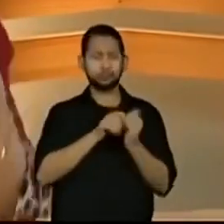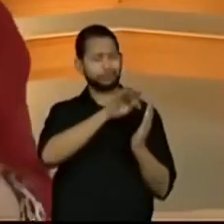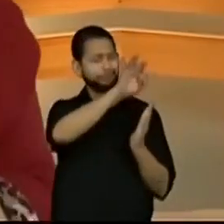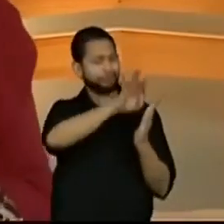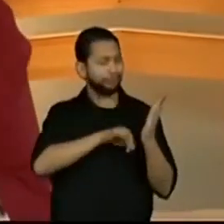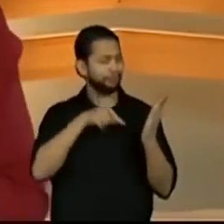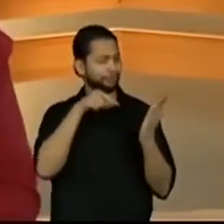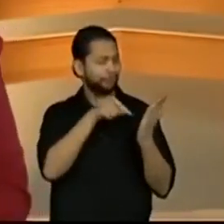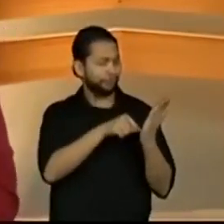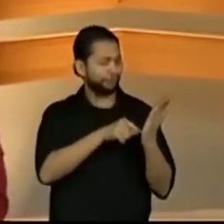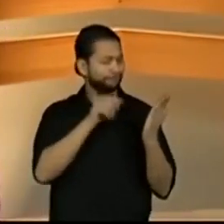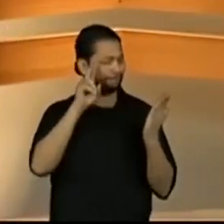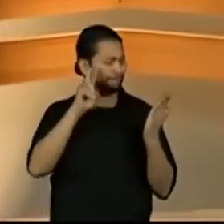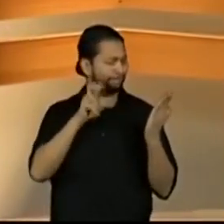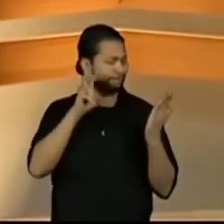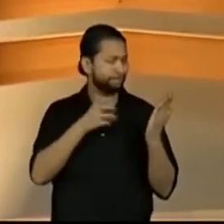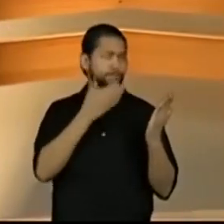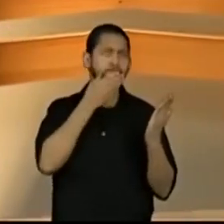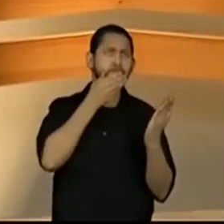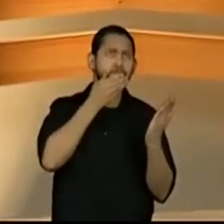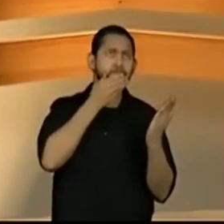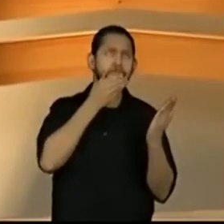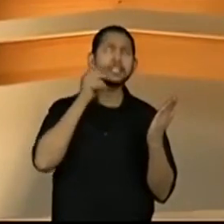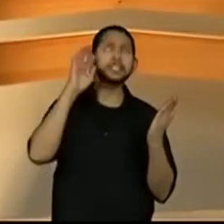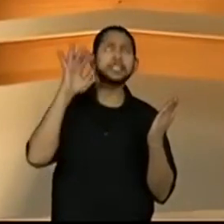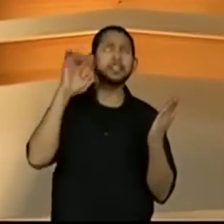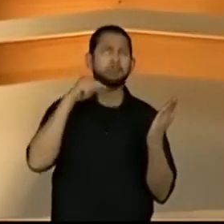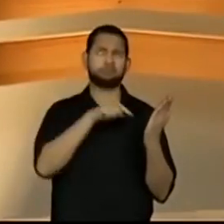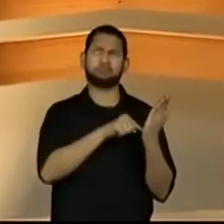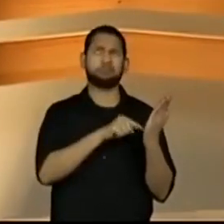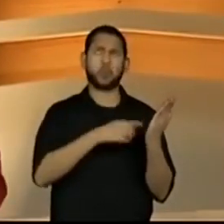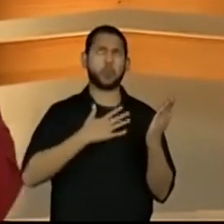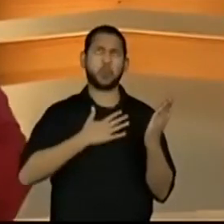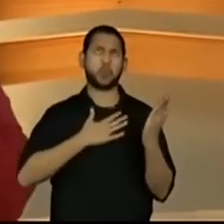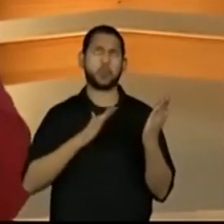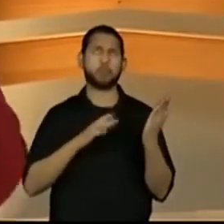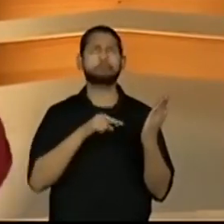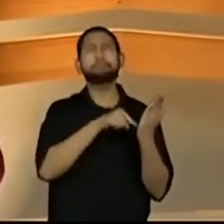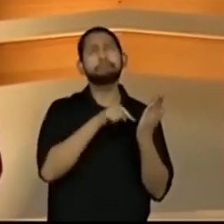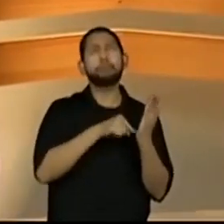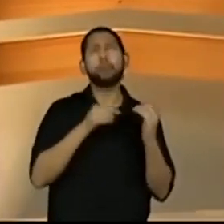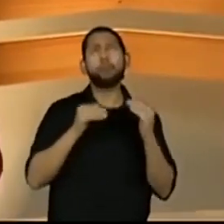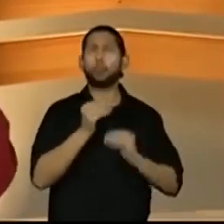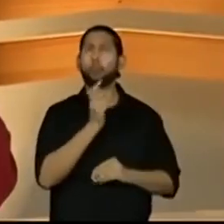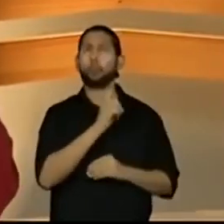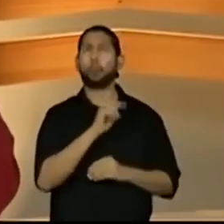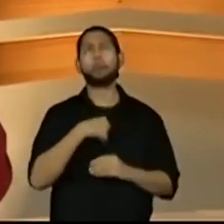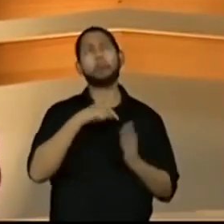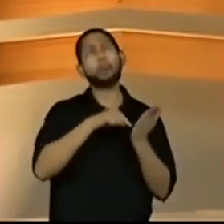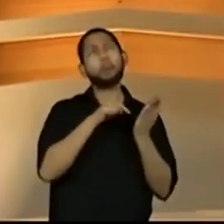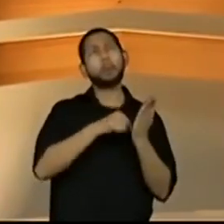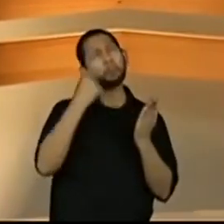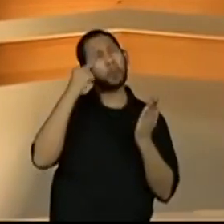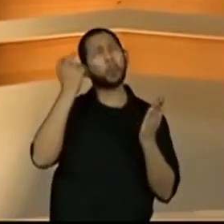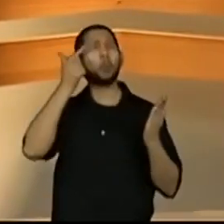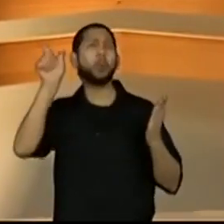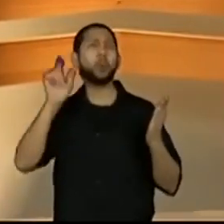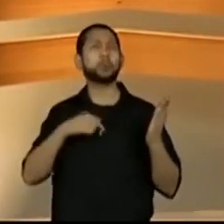o assunto que está sendo tratado e discutido. É uma leitura que ela é uma troca, ela vai e